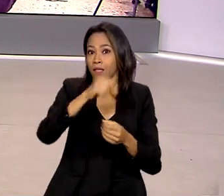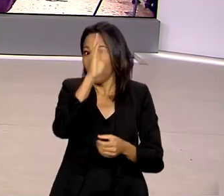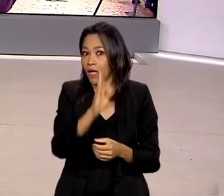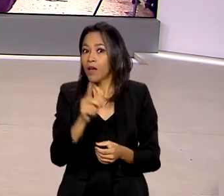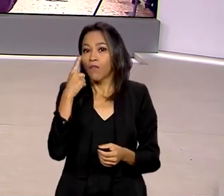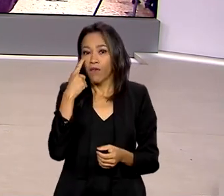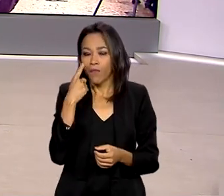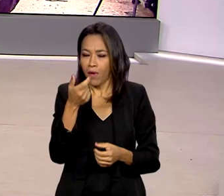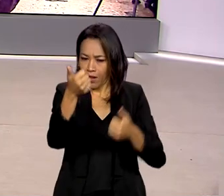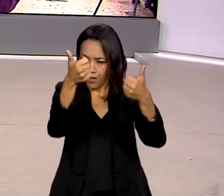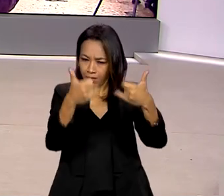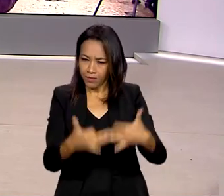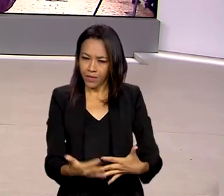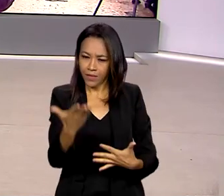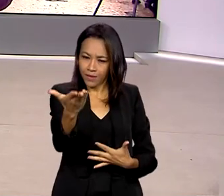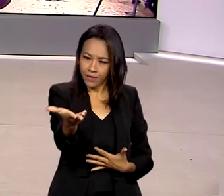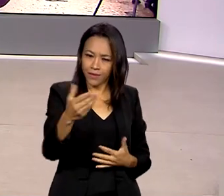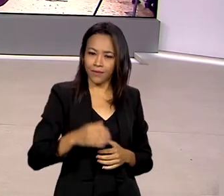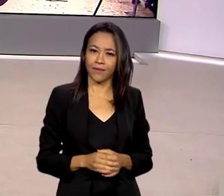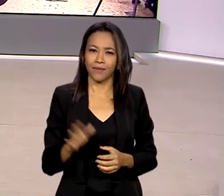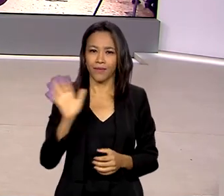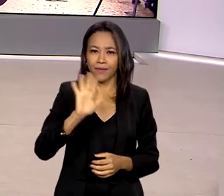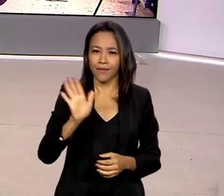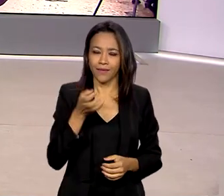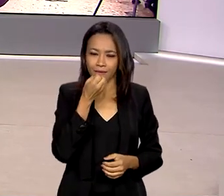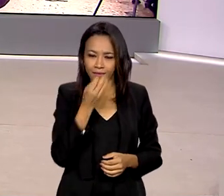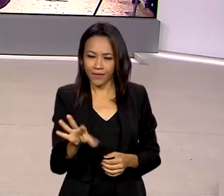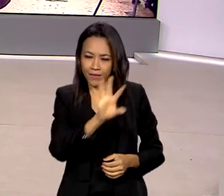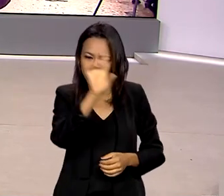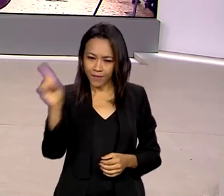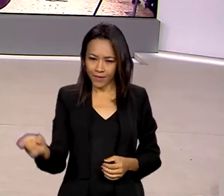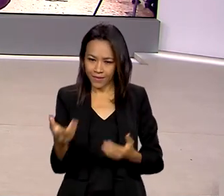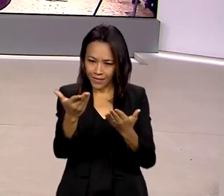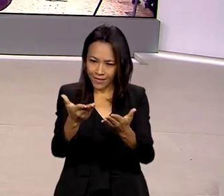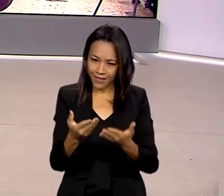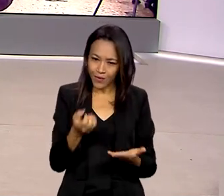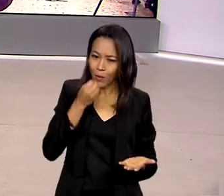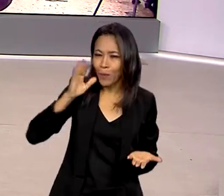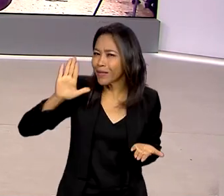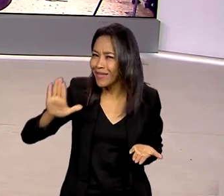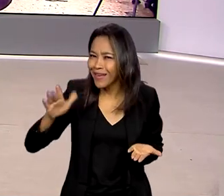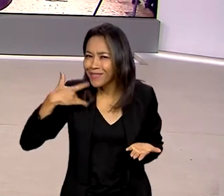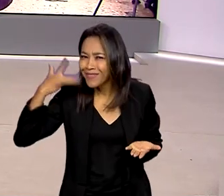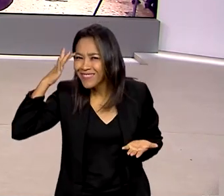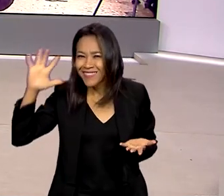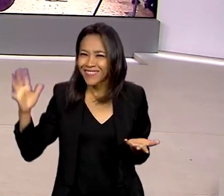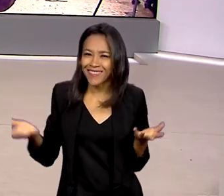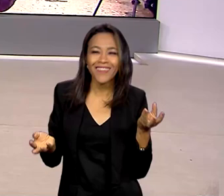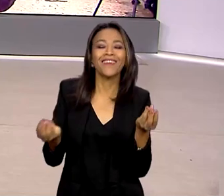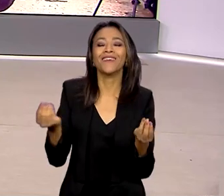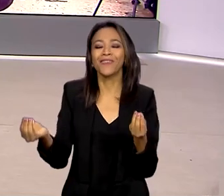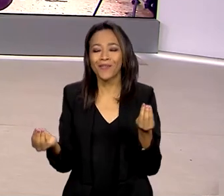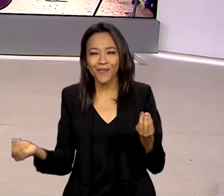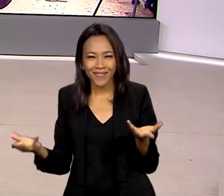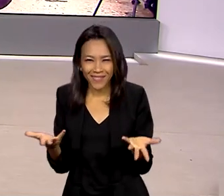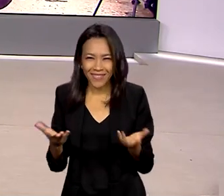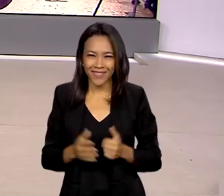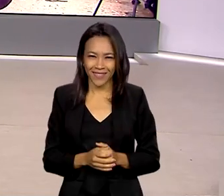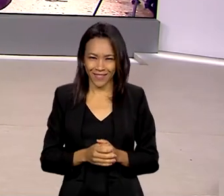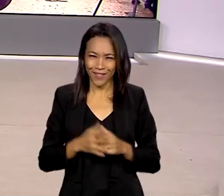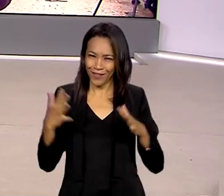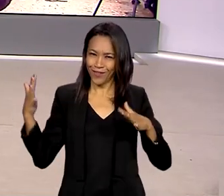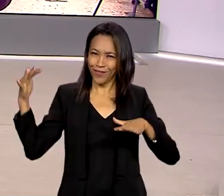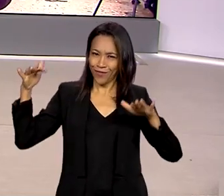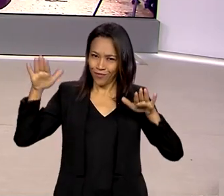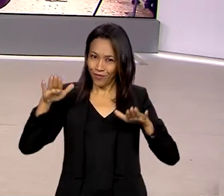informações ao vivo, está por lá. Oi, Gabriela, bom dia para você, ou é boa tarde, não sei. Como é que estão aí? O presidente pousou e